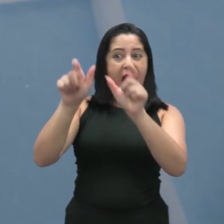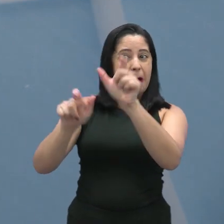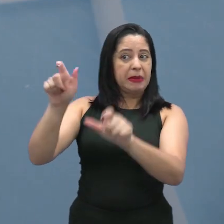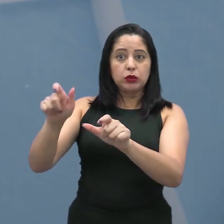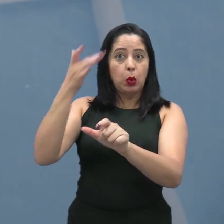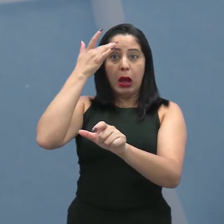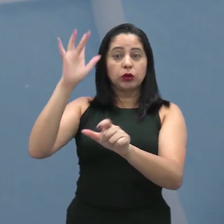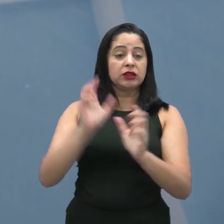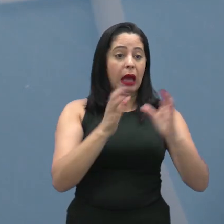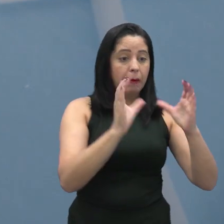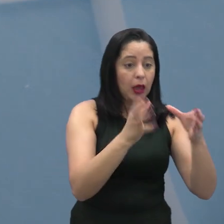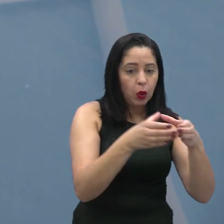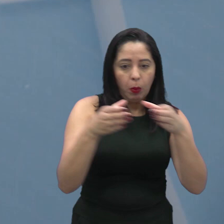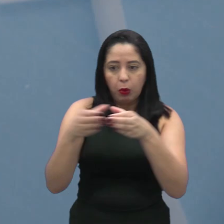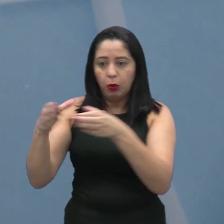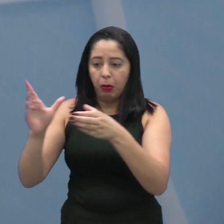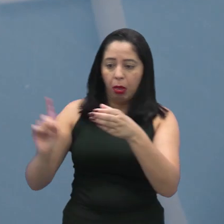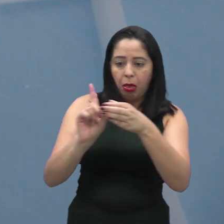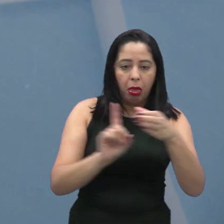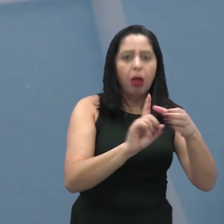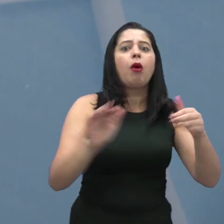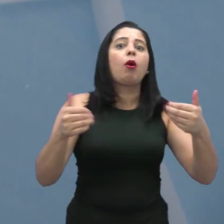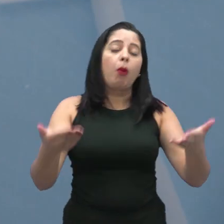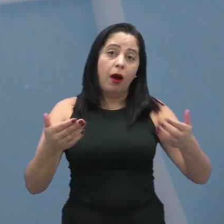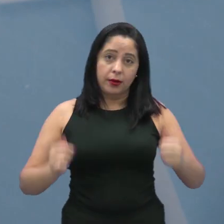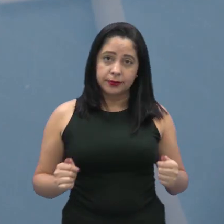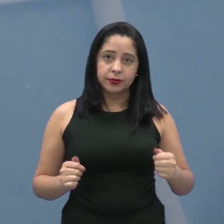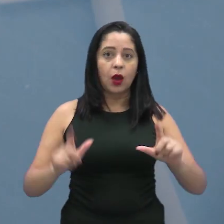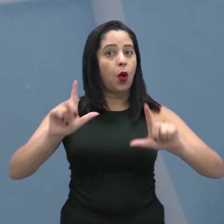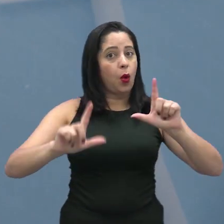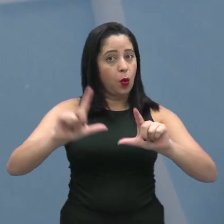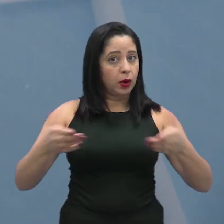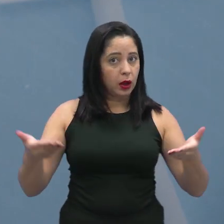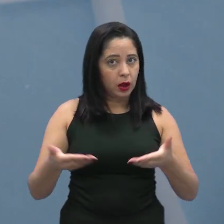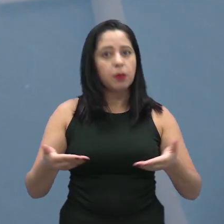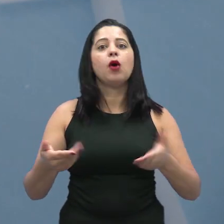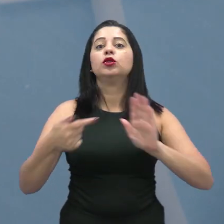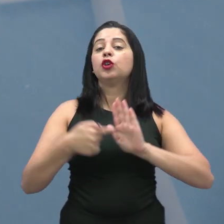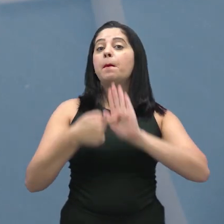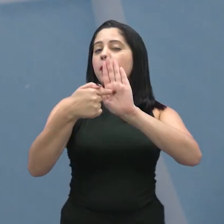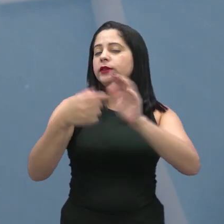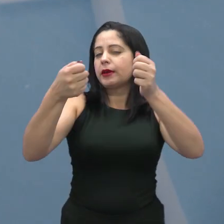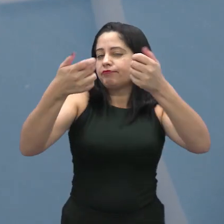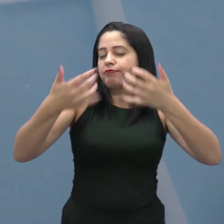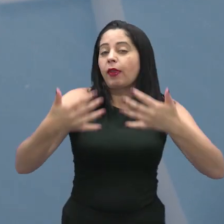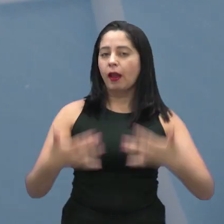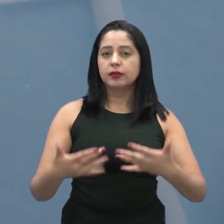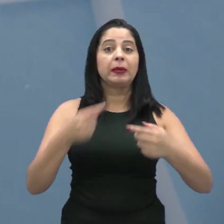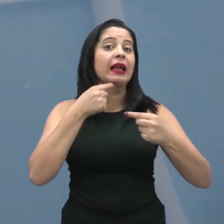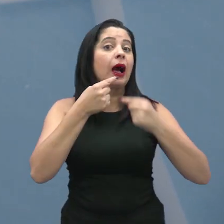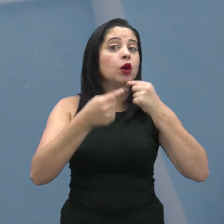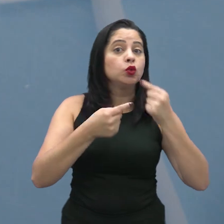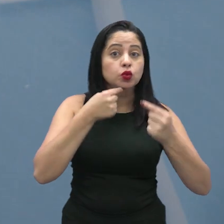qual pertence e nem das implicações que isso acarreta. No Diálogos de hoje, portanto, nós vamos responder a essas